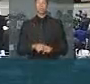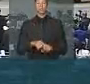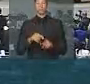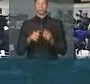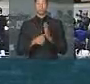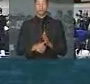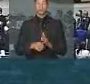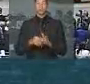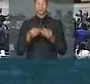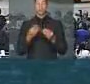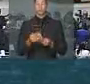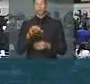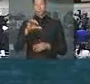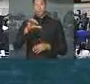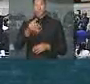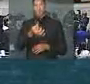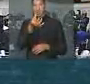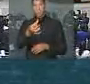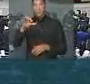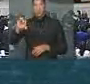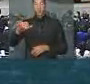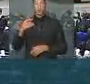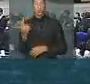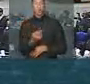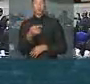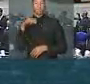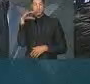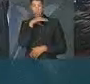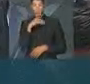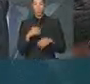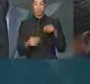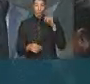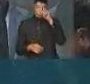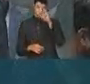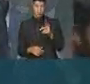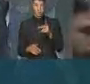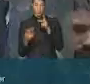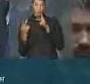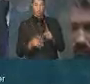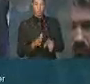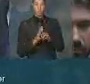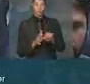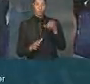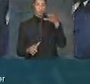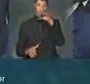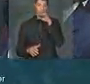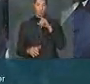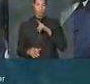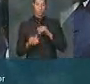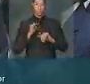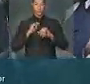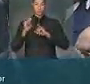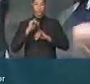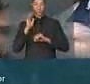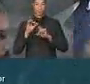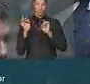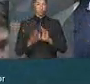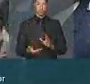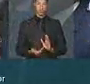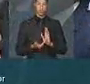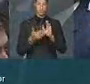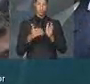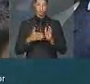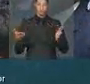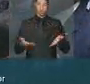depois de devolver a 669 o governo disse que imediatamente eu não daria um projeto de lei com urgência tem informação do secretário-geral da Câmara